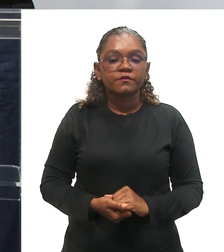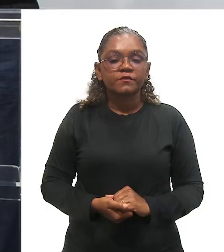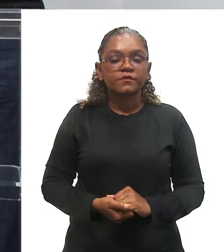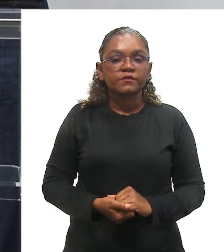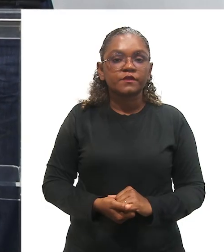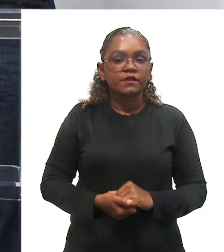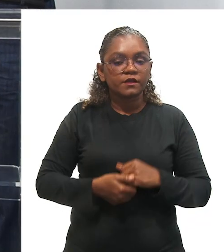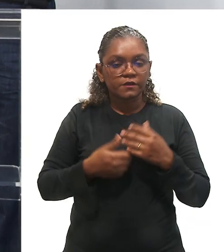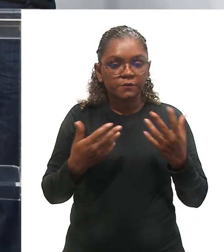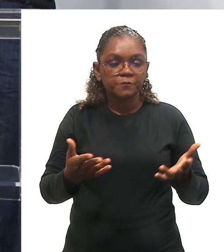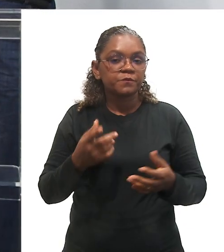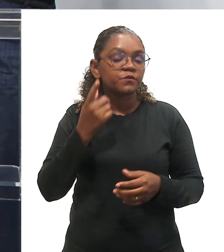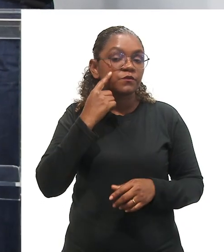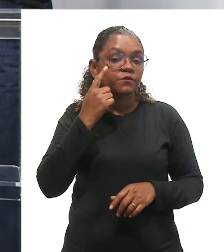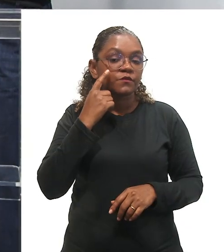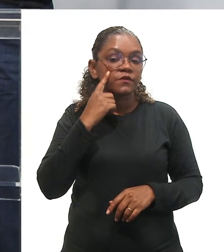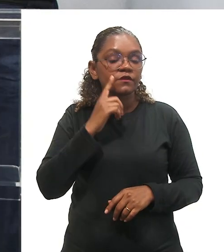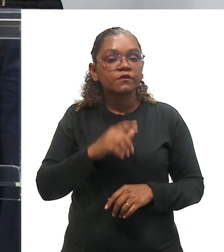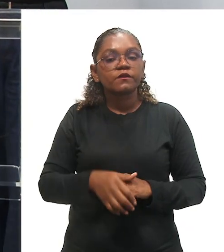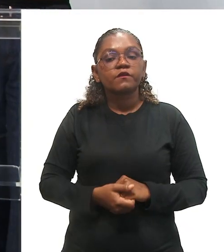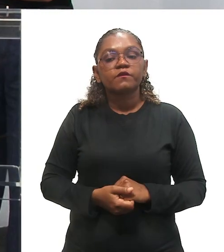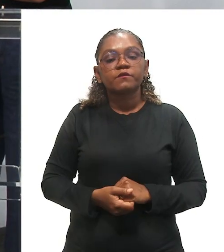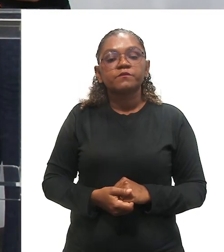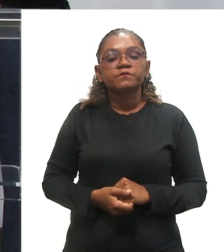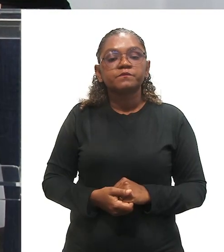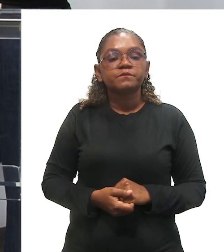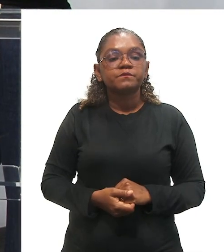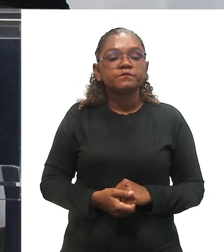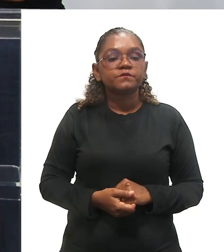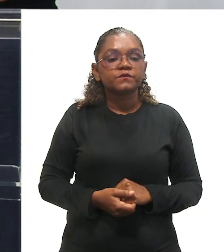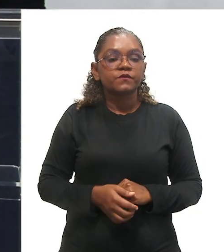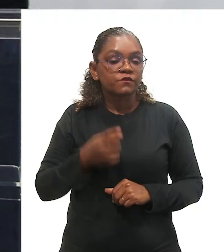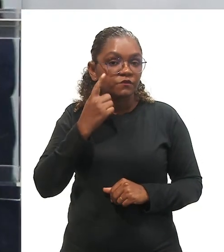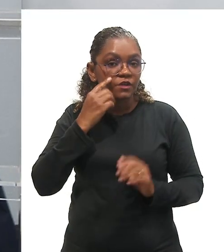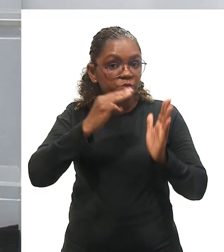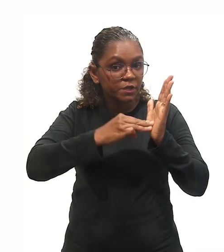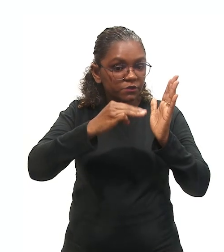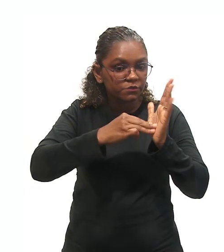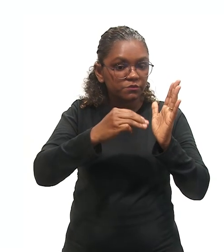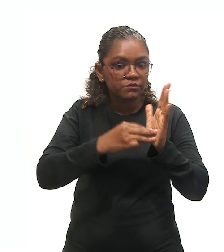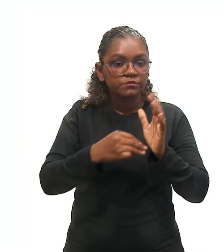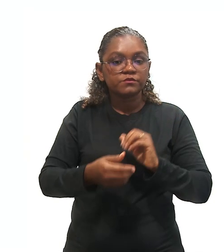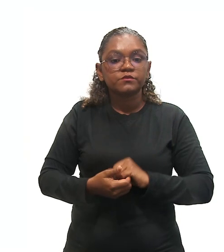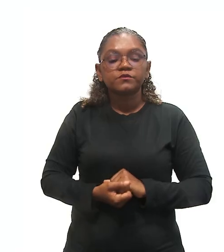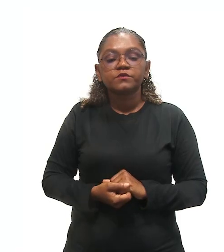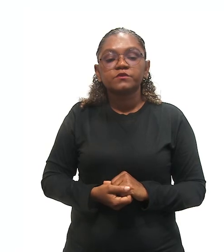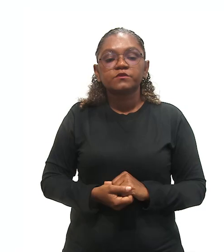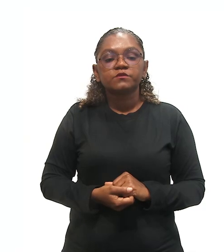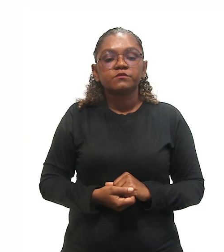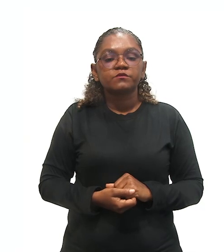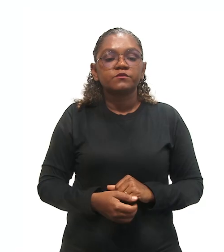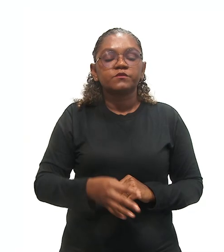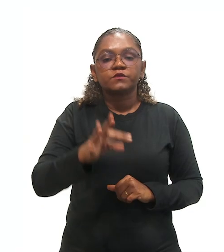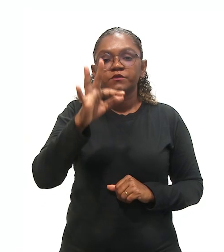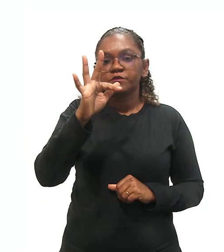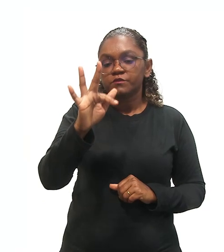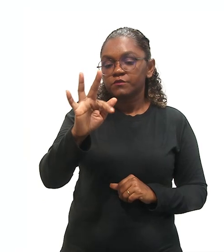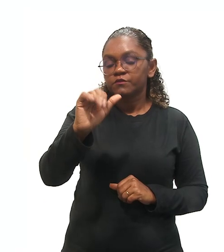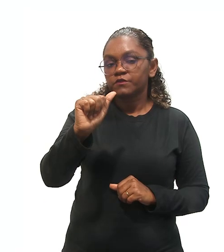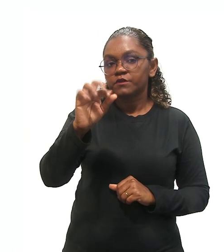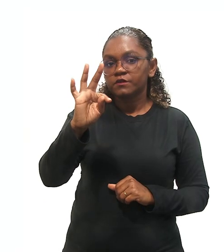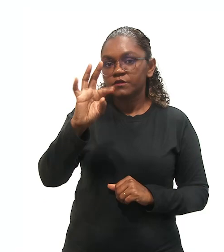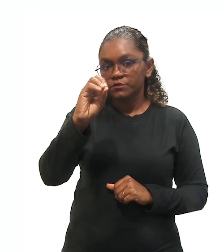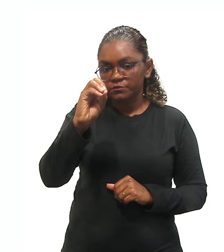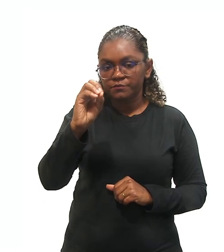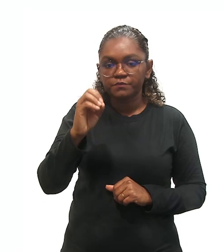apanhado em contabilidade pública, método das partidas dobradas. Vejam, o lançamento de um fato contábil